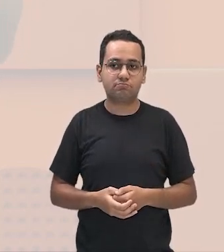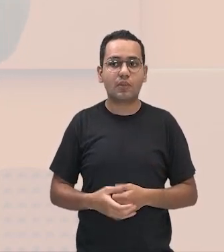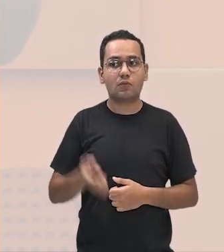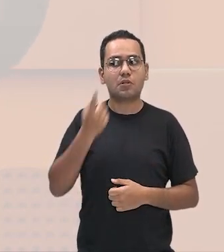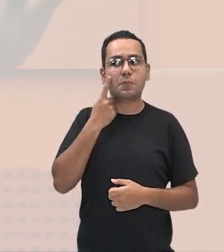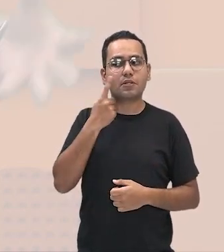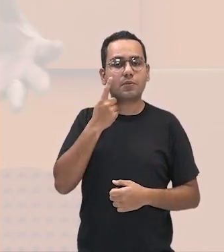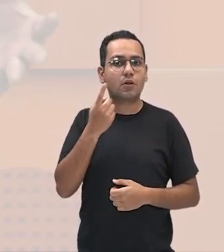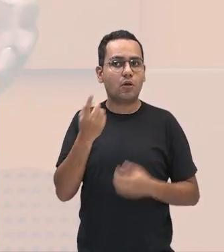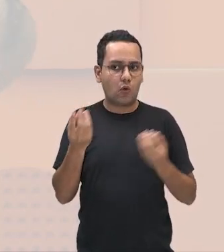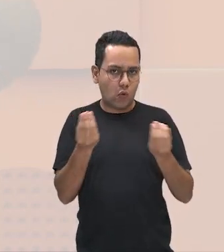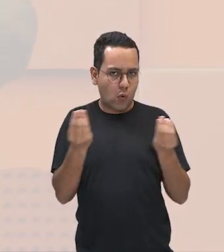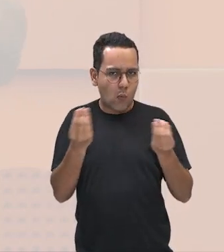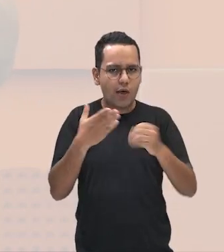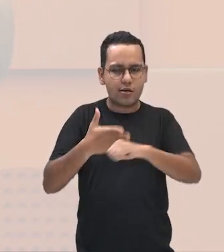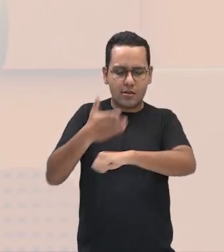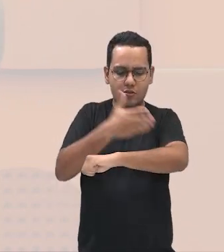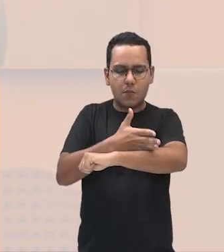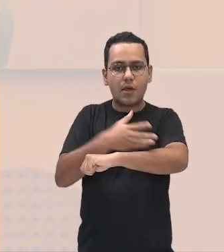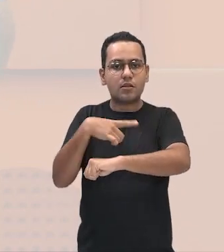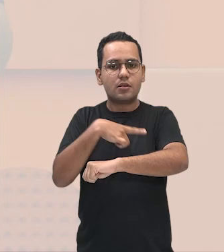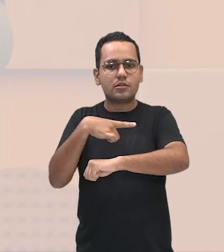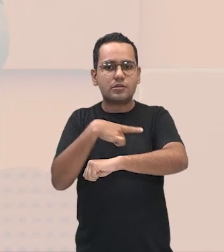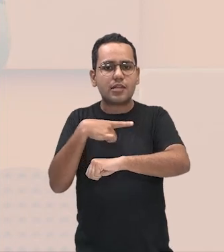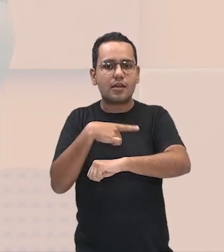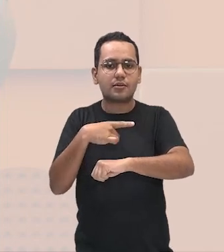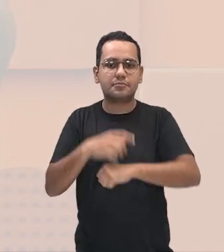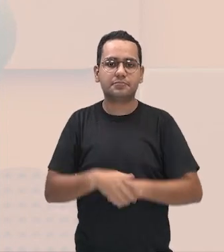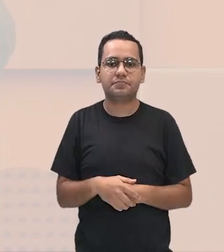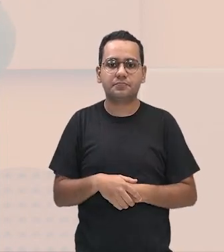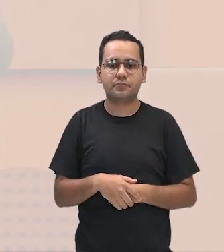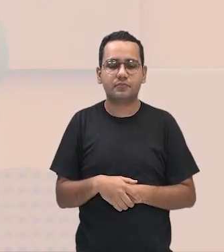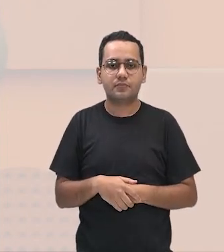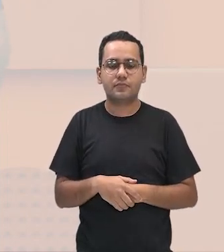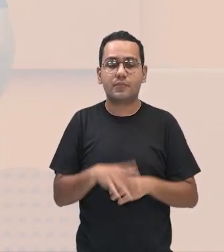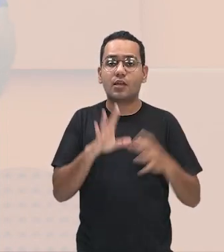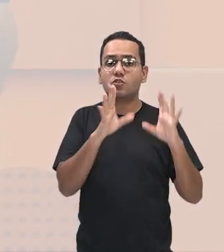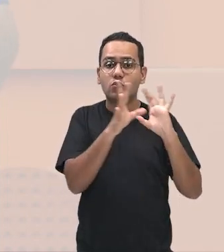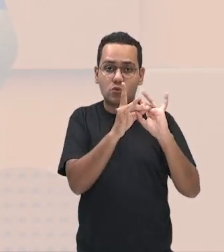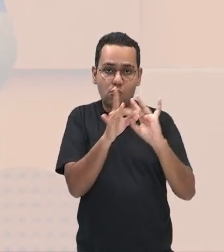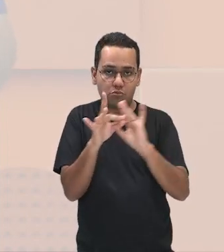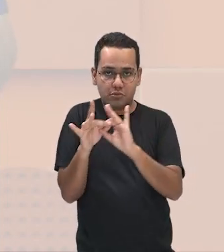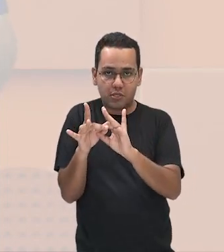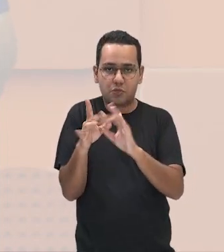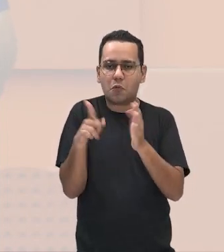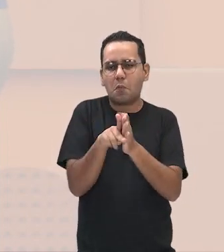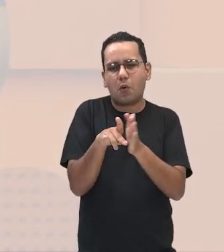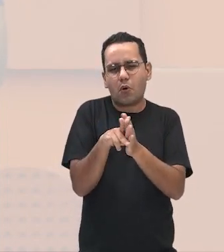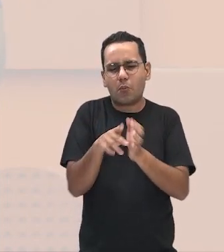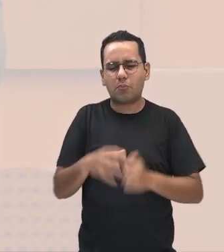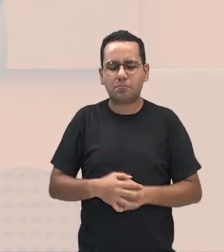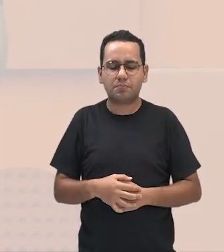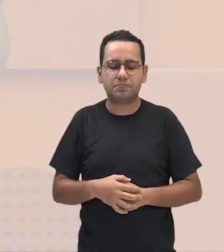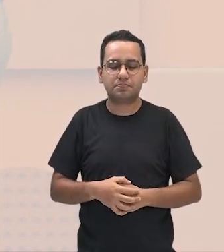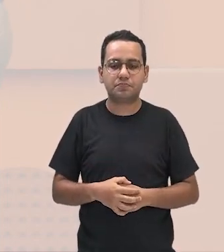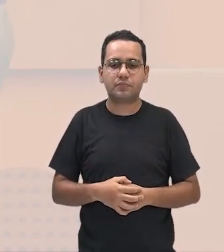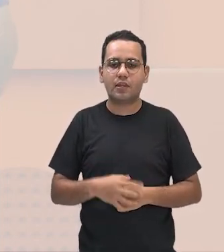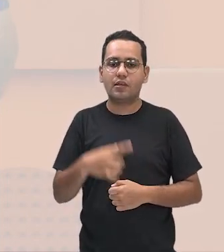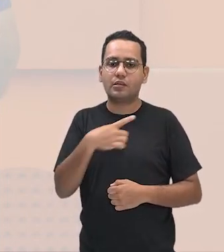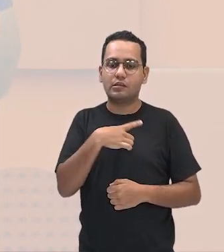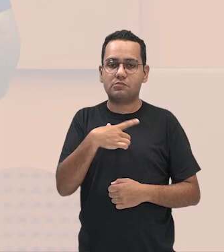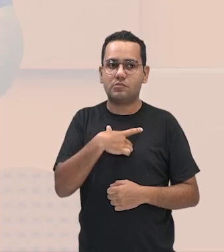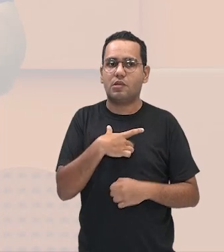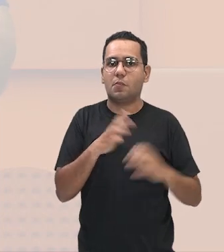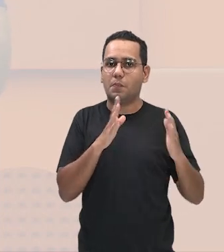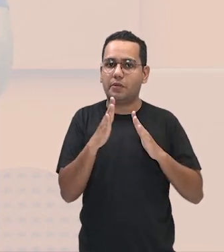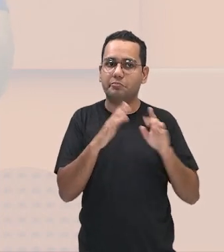então, compreender exatamente dentro, né, dessa fase aonde a gente passa pelo processo de